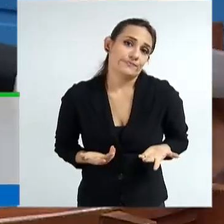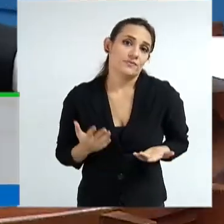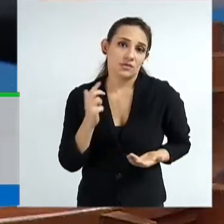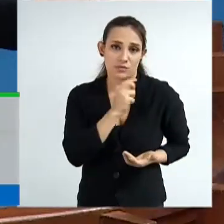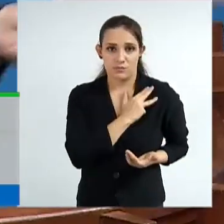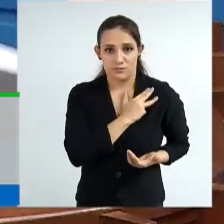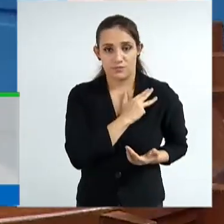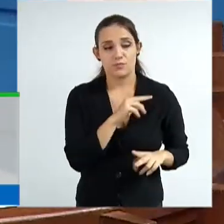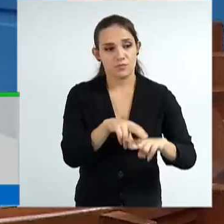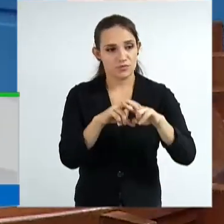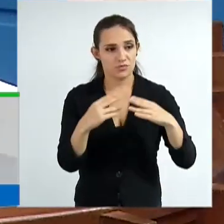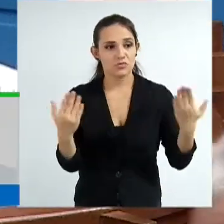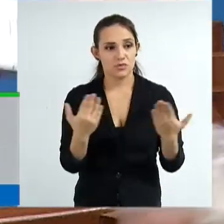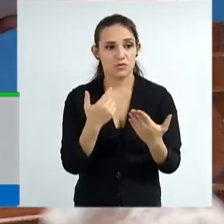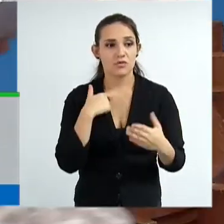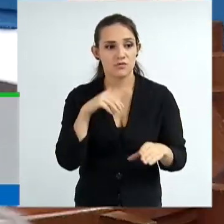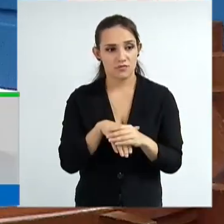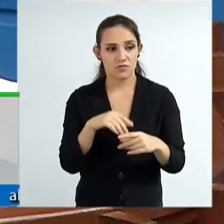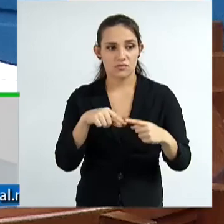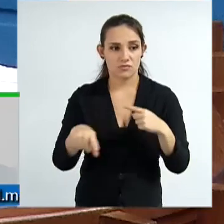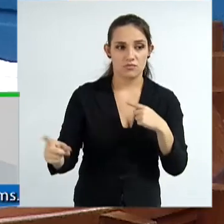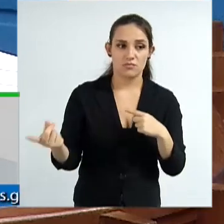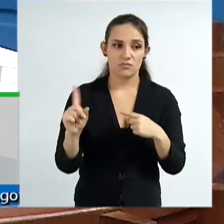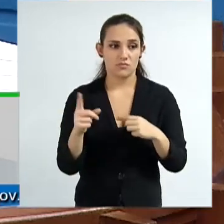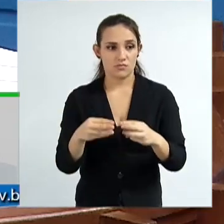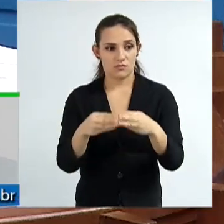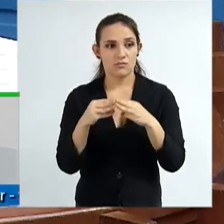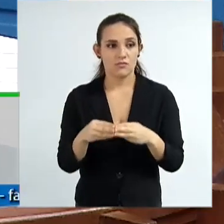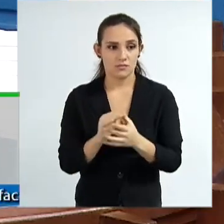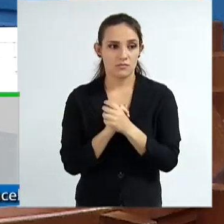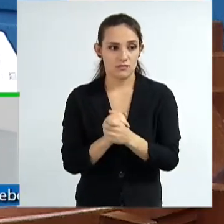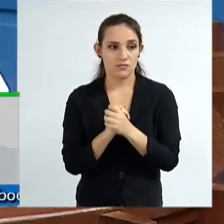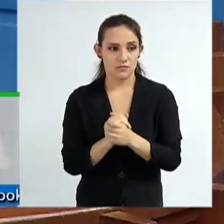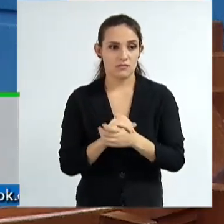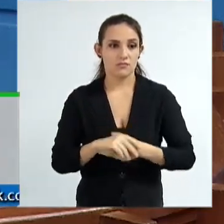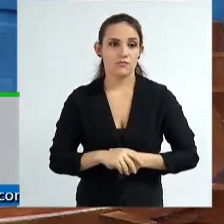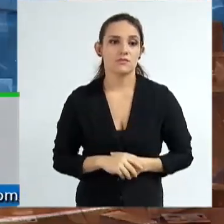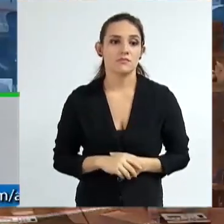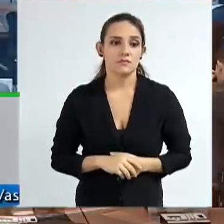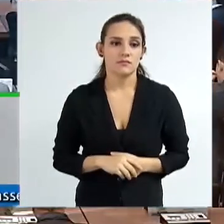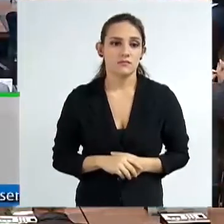esta razão é que eu voto contra esta moção de congratulações, senhor presidente.